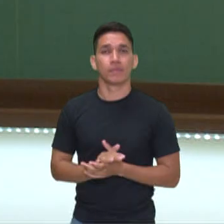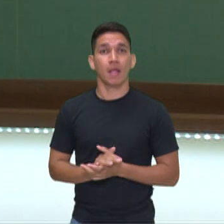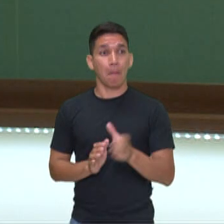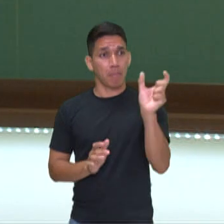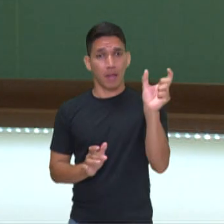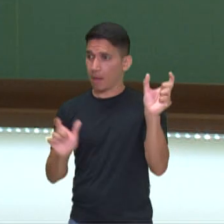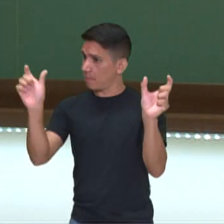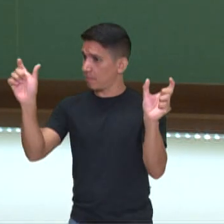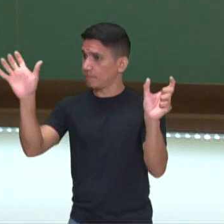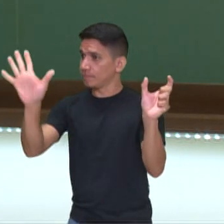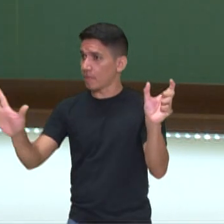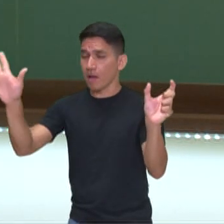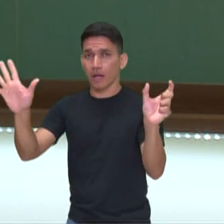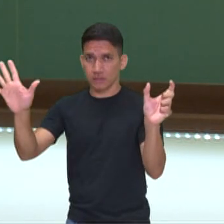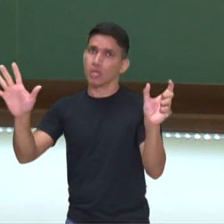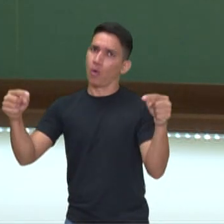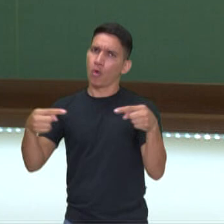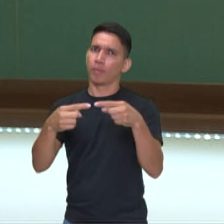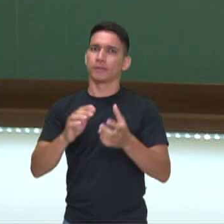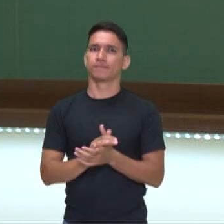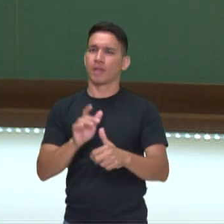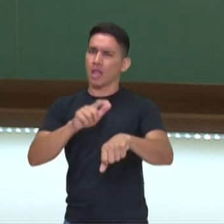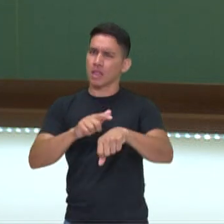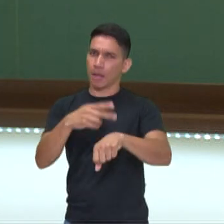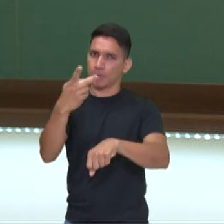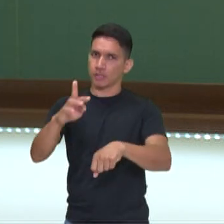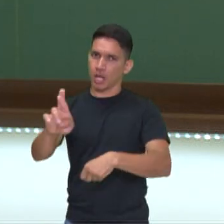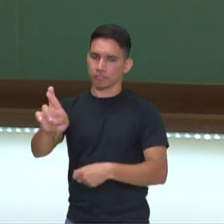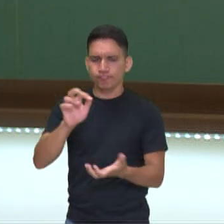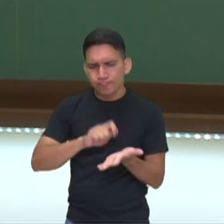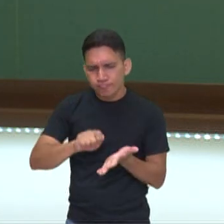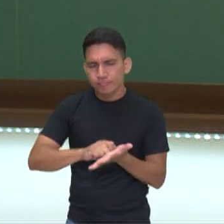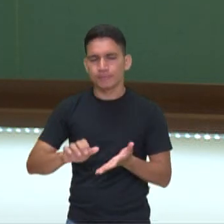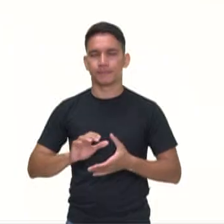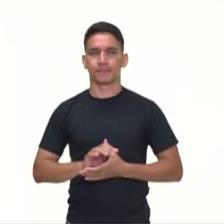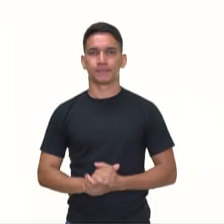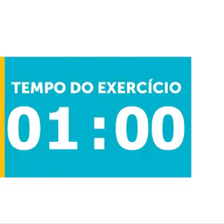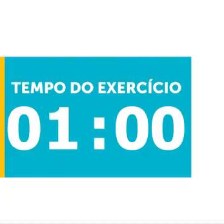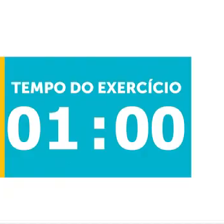das imagens que nós temos aqui. Vou dar um tempinho para vocês responderem e a gente já volta.